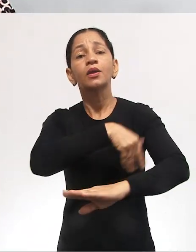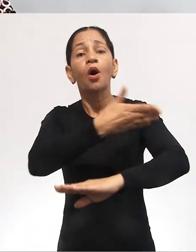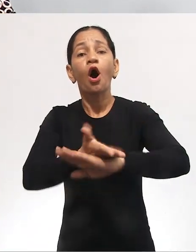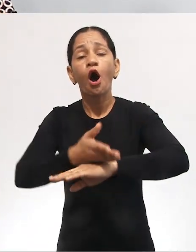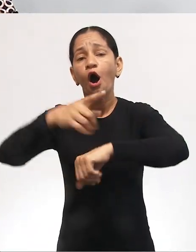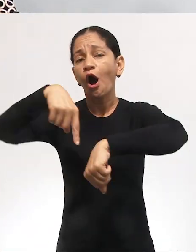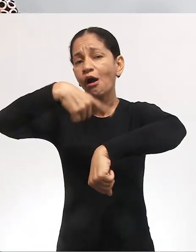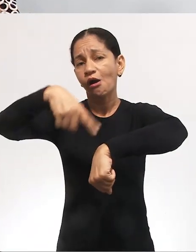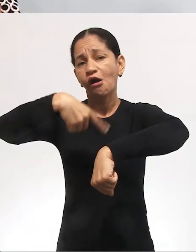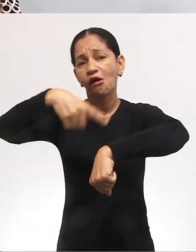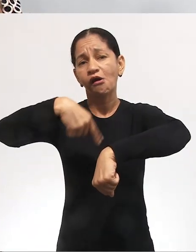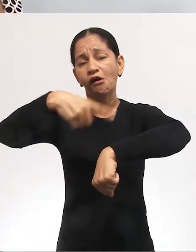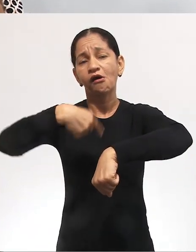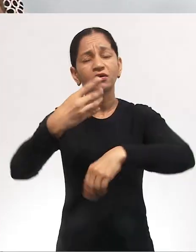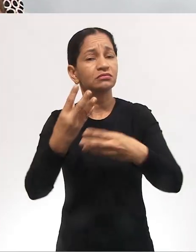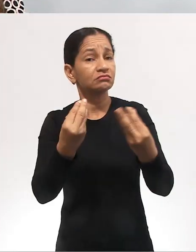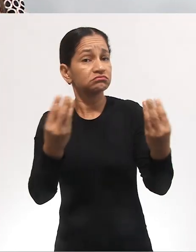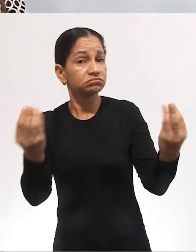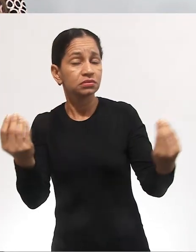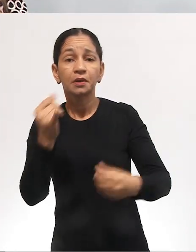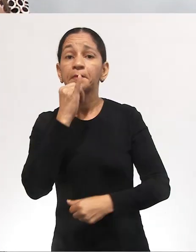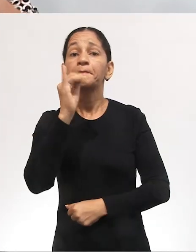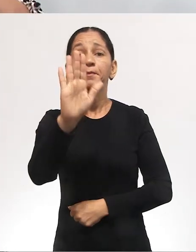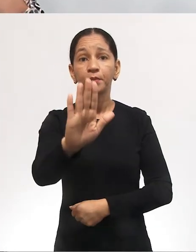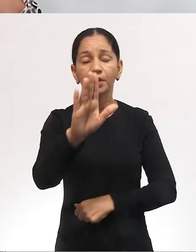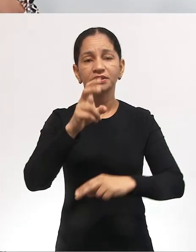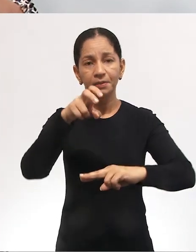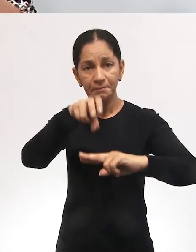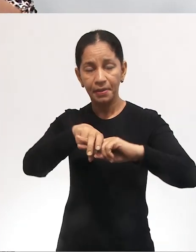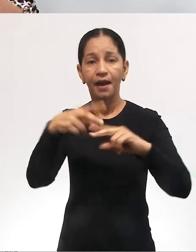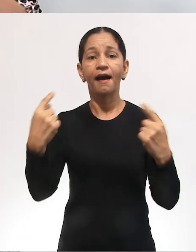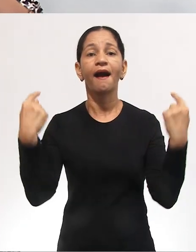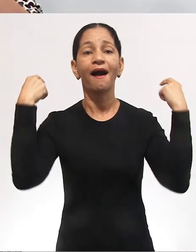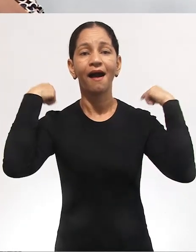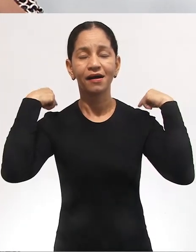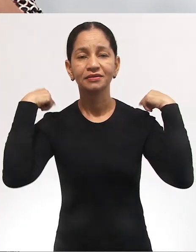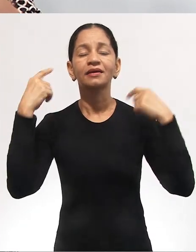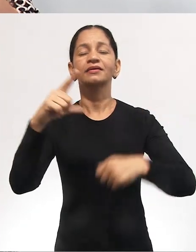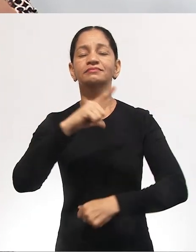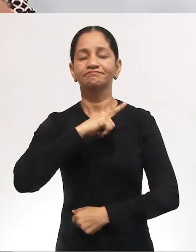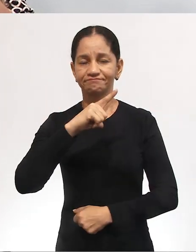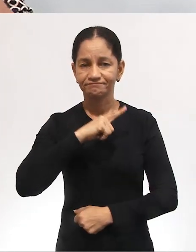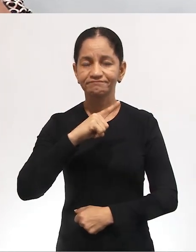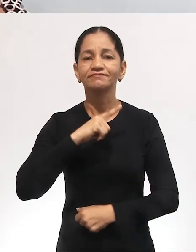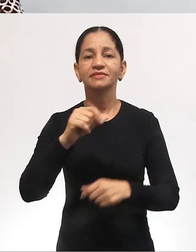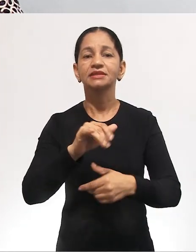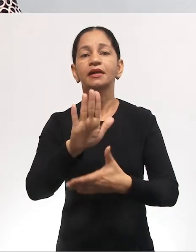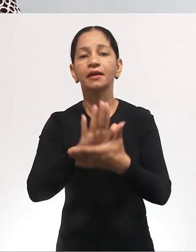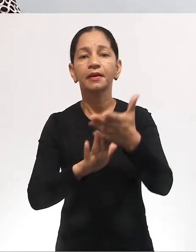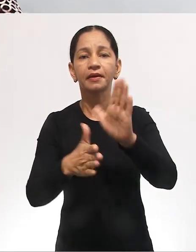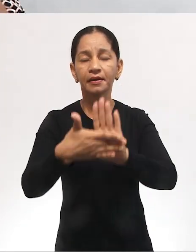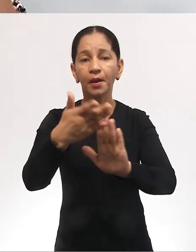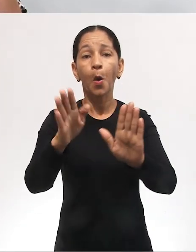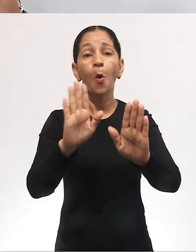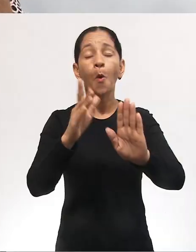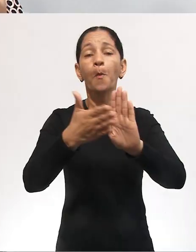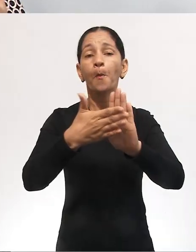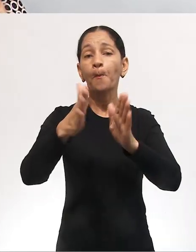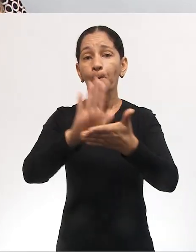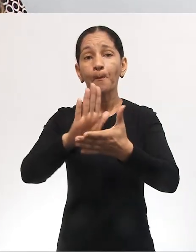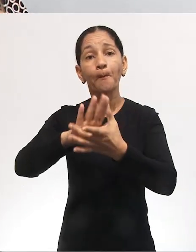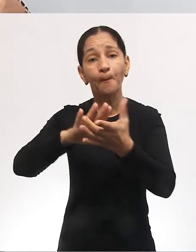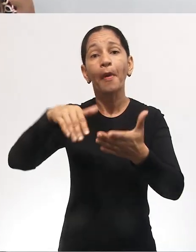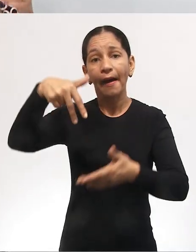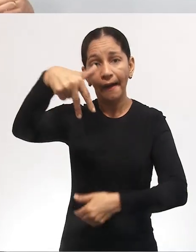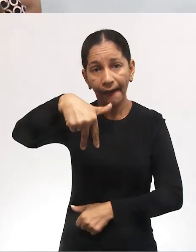você tenha um encosto, alguma coisa ali para você colocar os seus pés em uma determinada inclinação, porque você